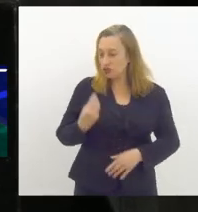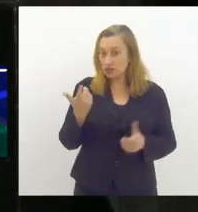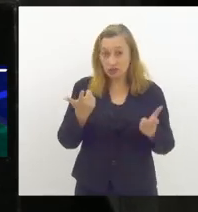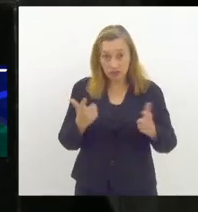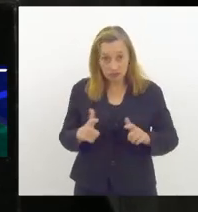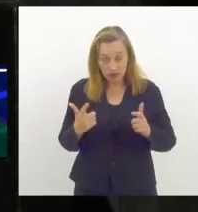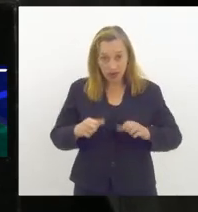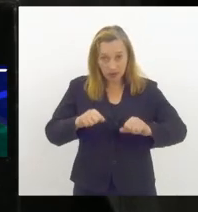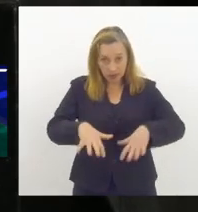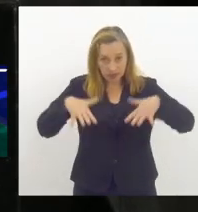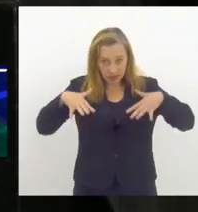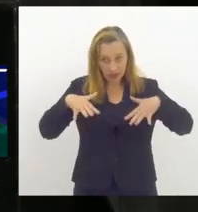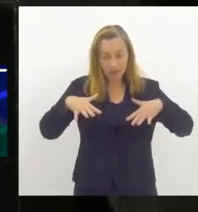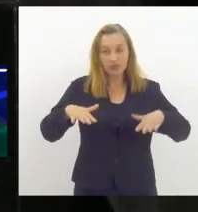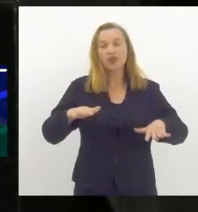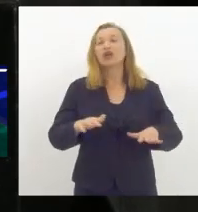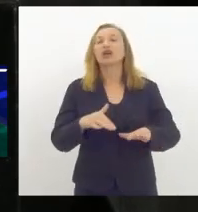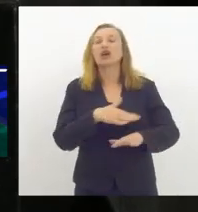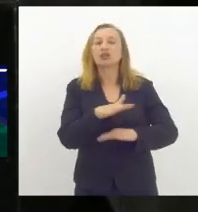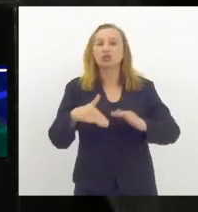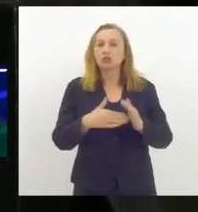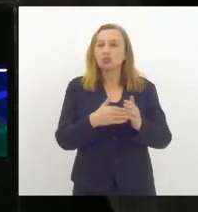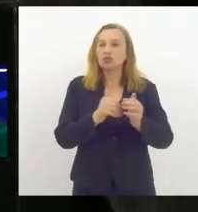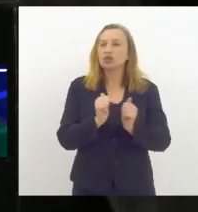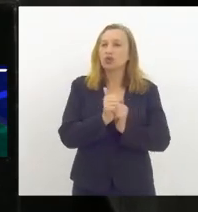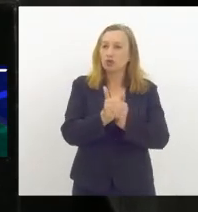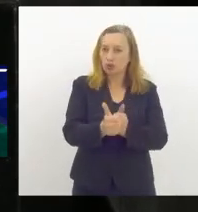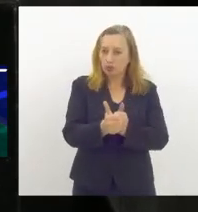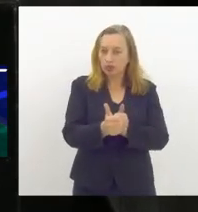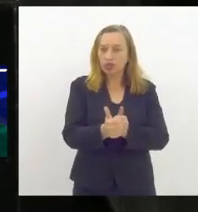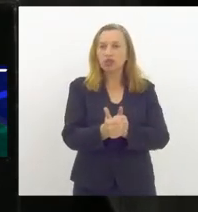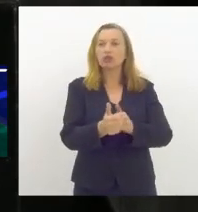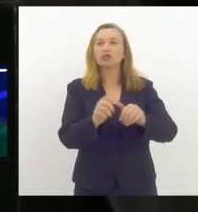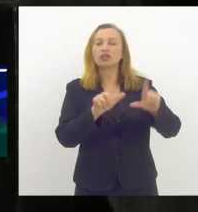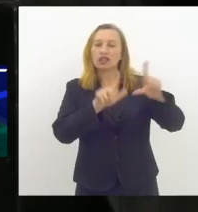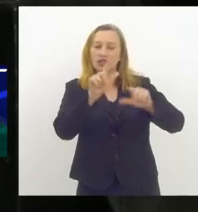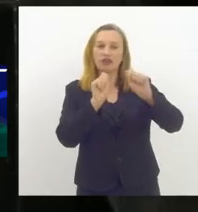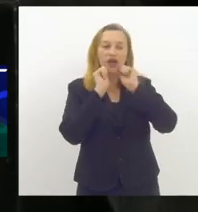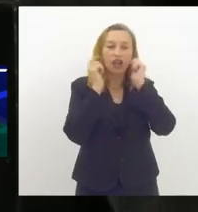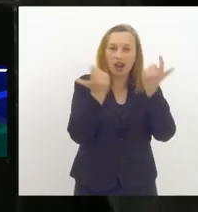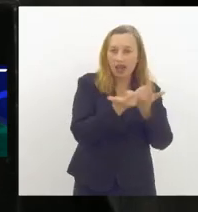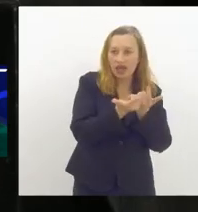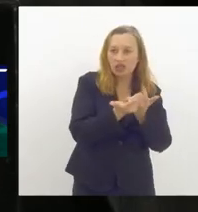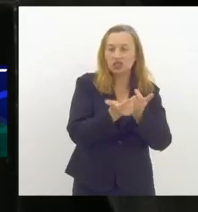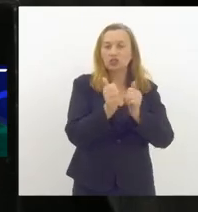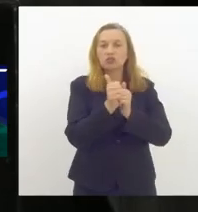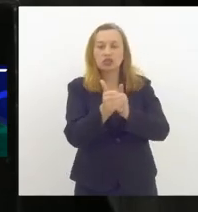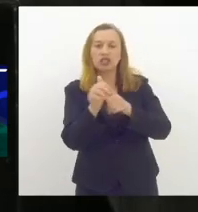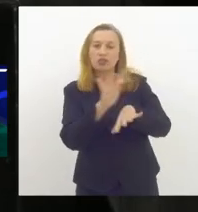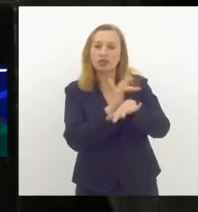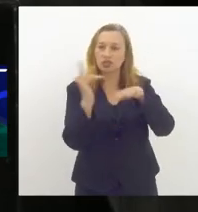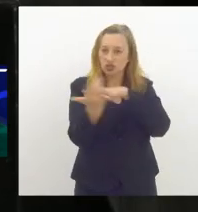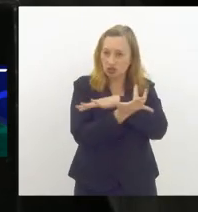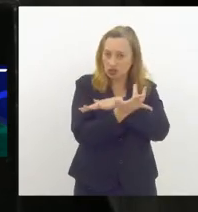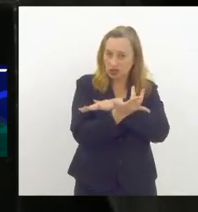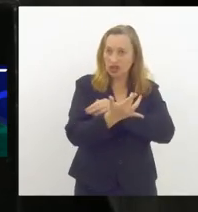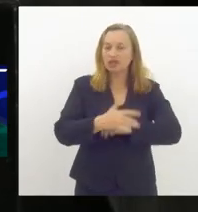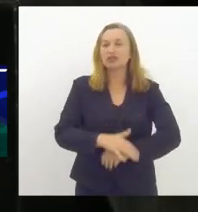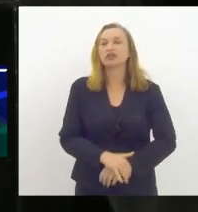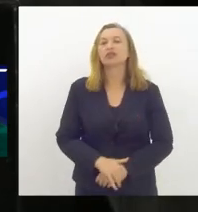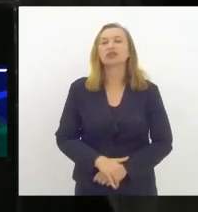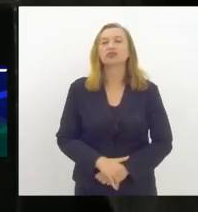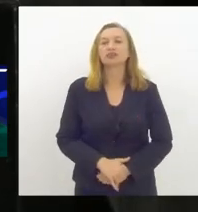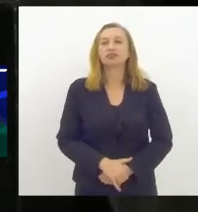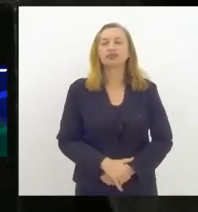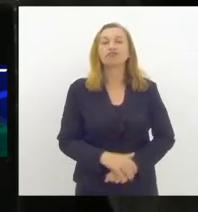presentes em plenário cidadãs e cidadãos que nos assistem pela TV alerj nos segue em pelas redes